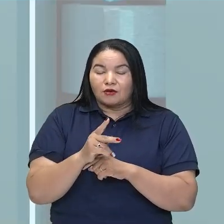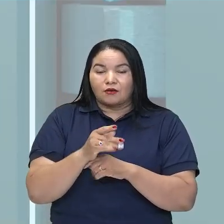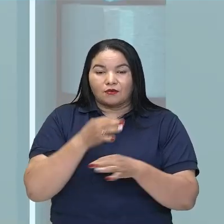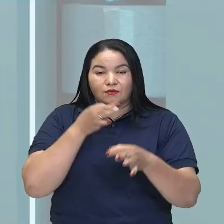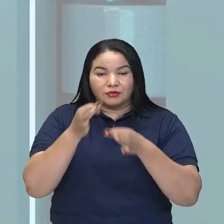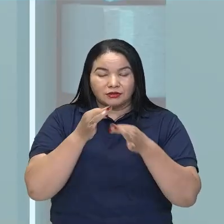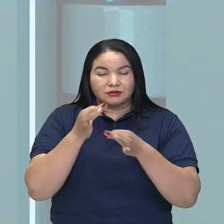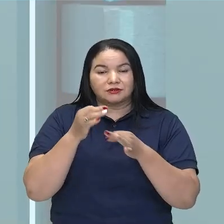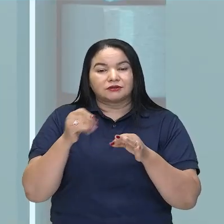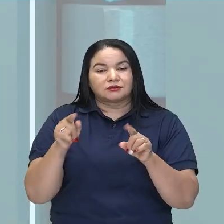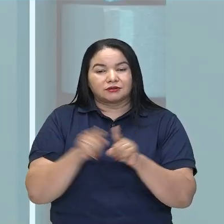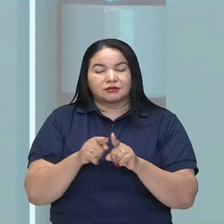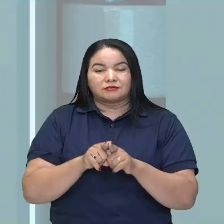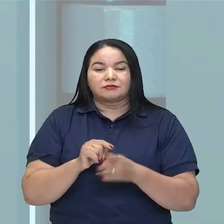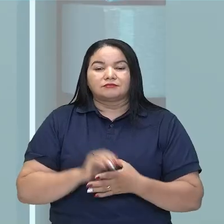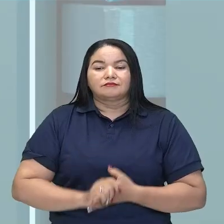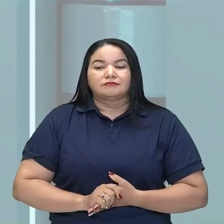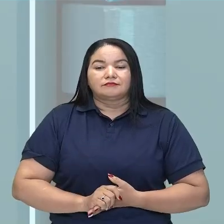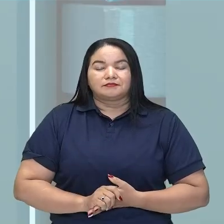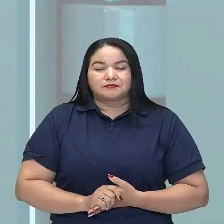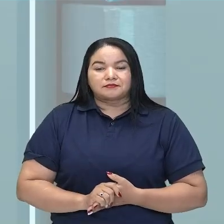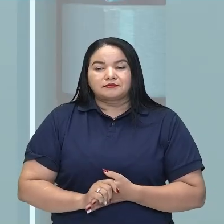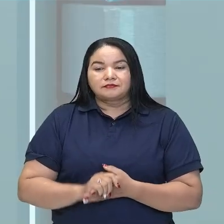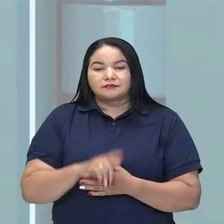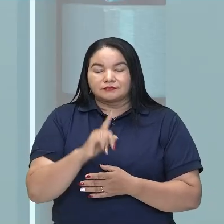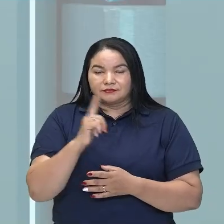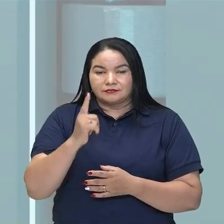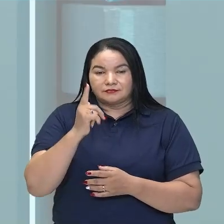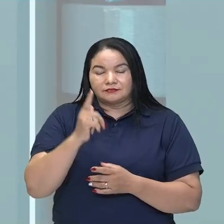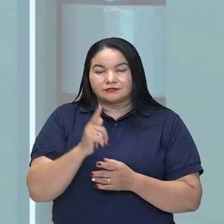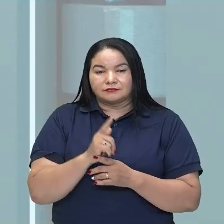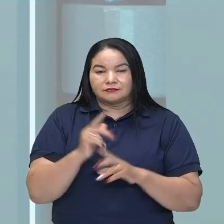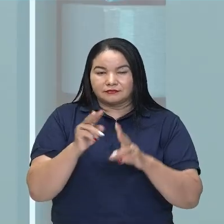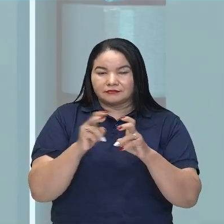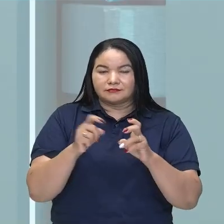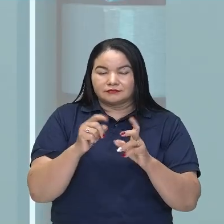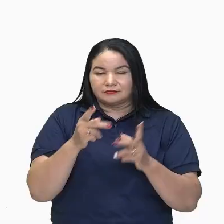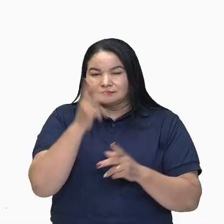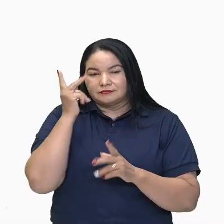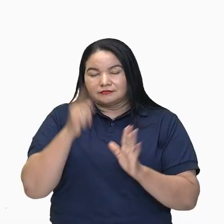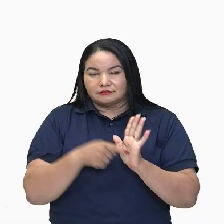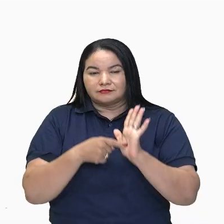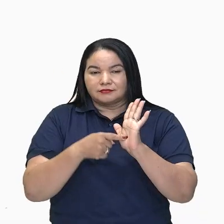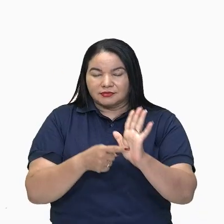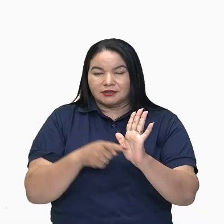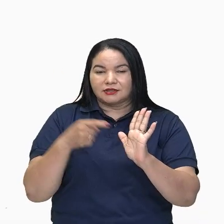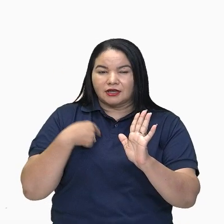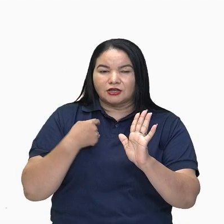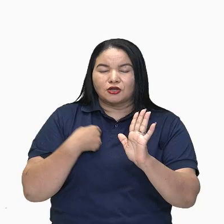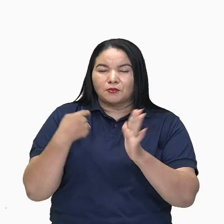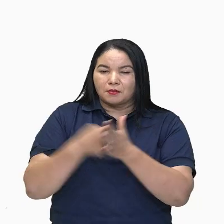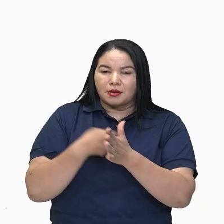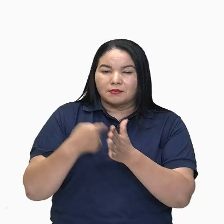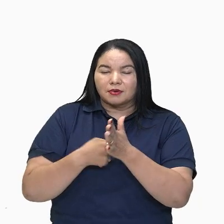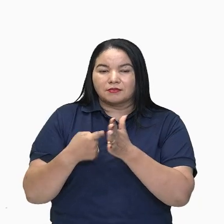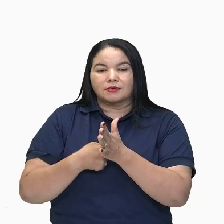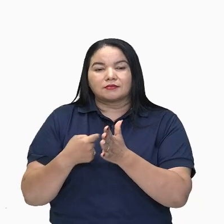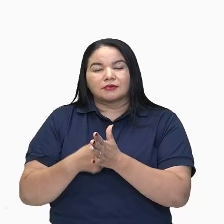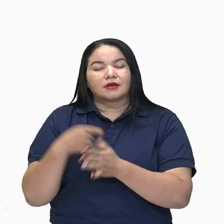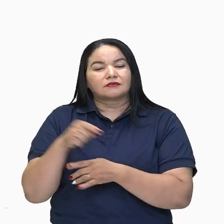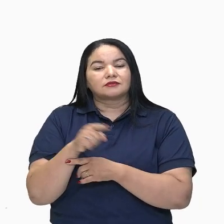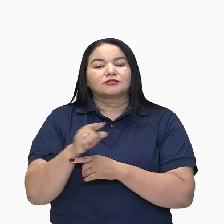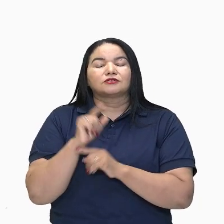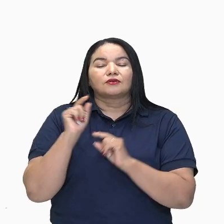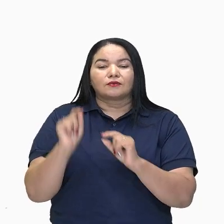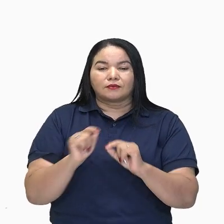conteúdo que a outra pessoa te apresenta. E aí, claro, a partir desse momento, ao fazer essas perguntas, o que você está fazendo?